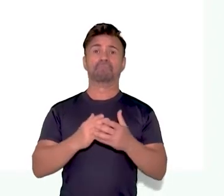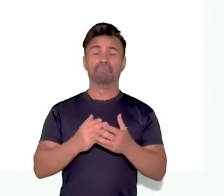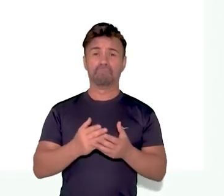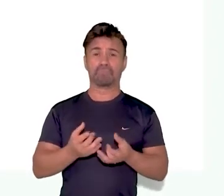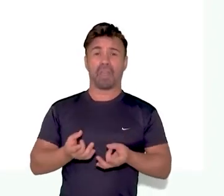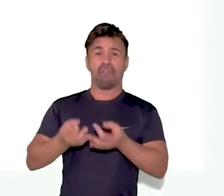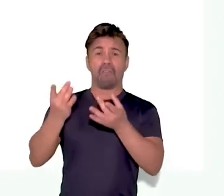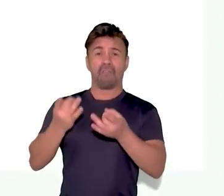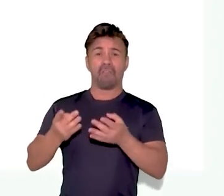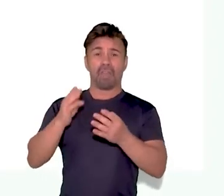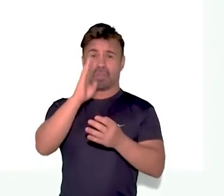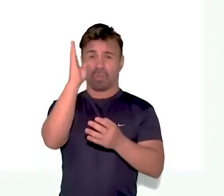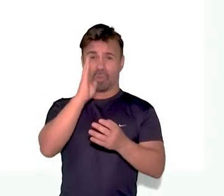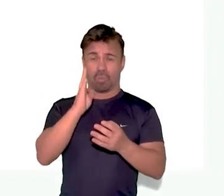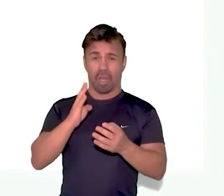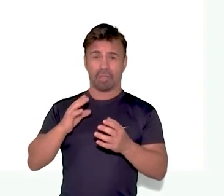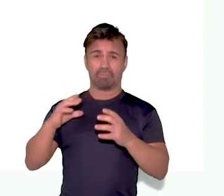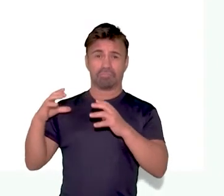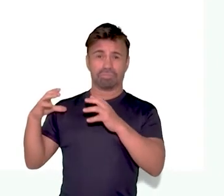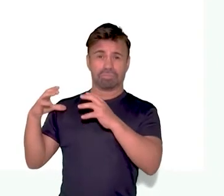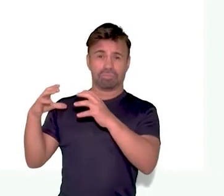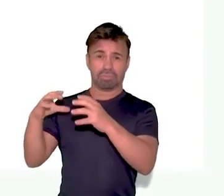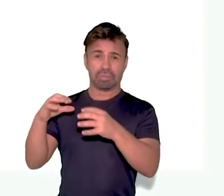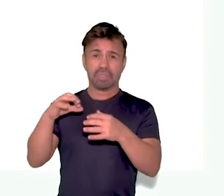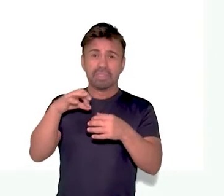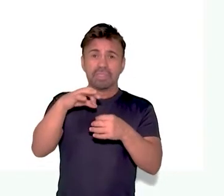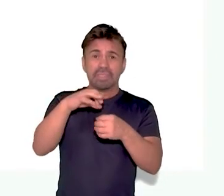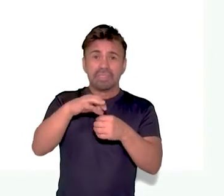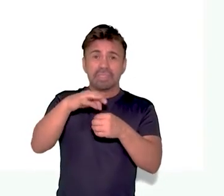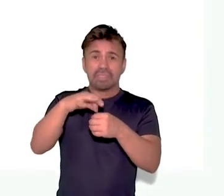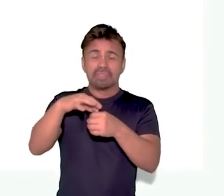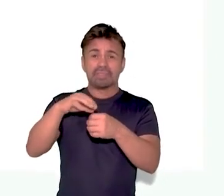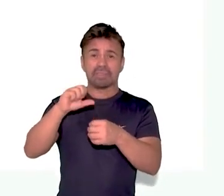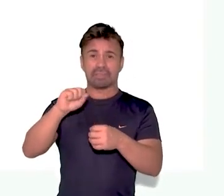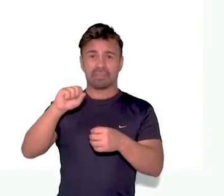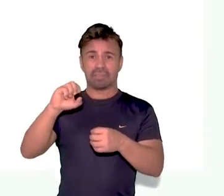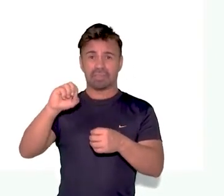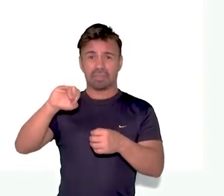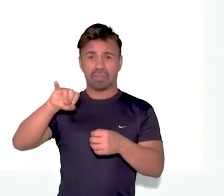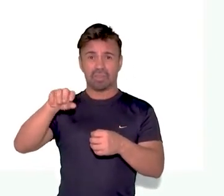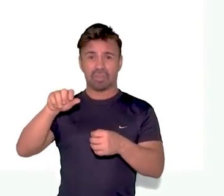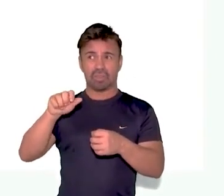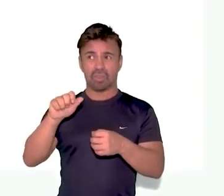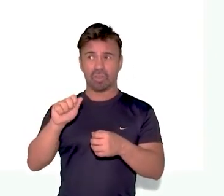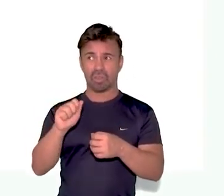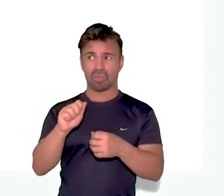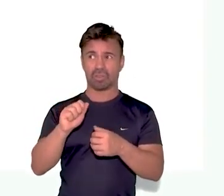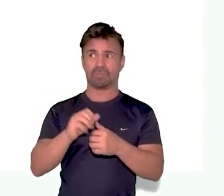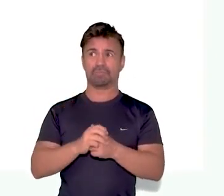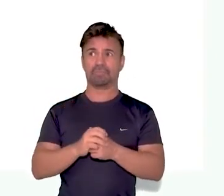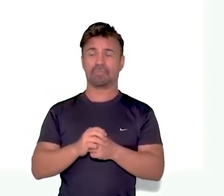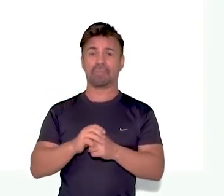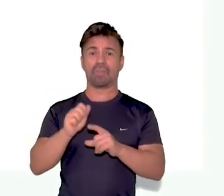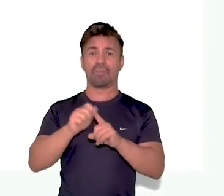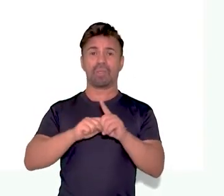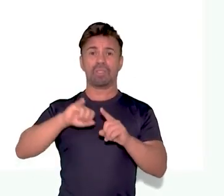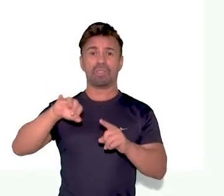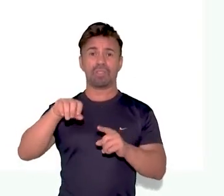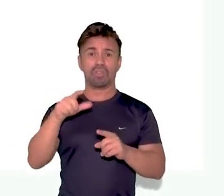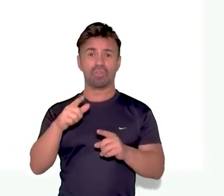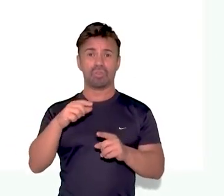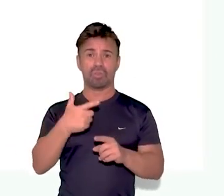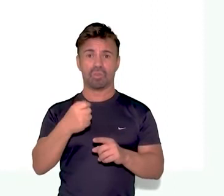do Brasil totalizaram 4,129 milhões de toneladas no mês de julho de